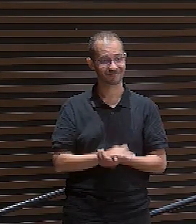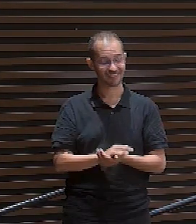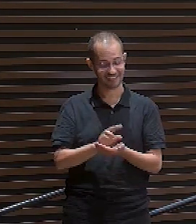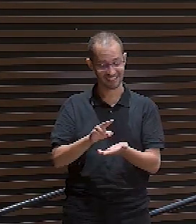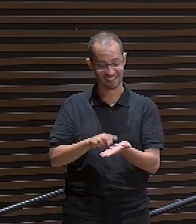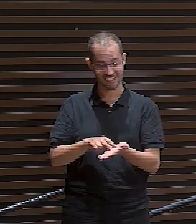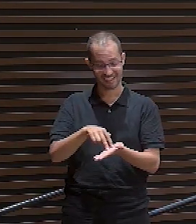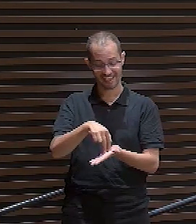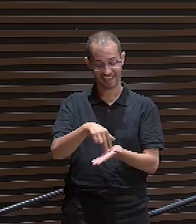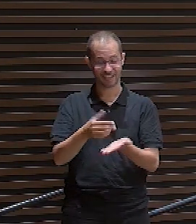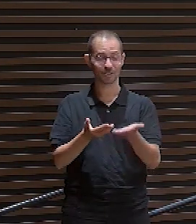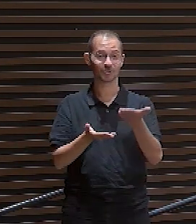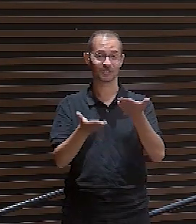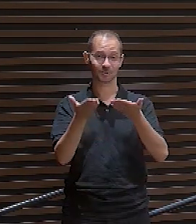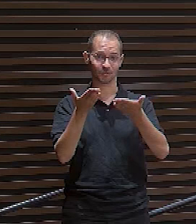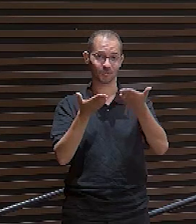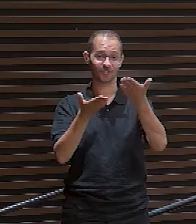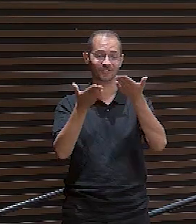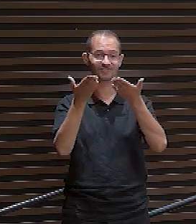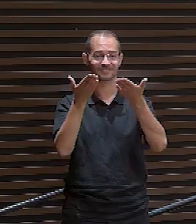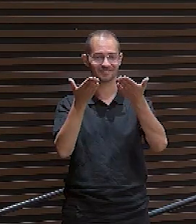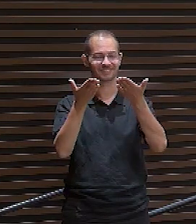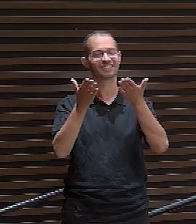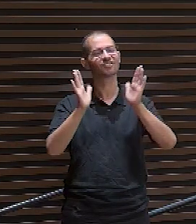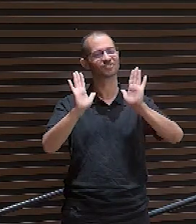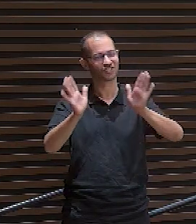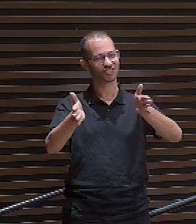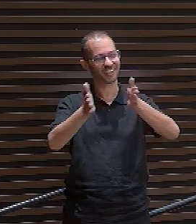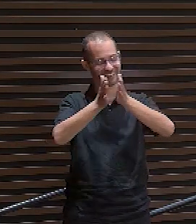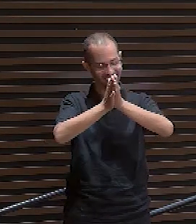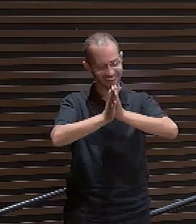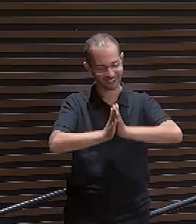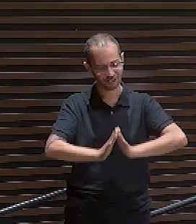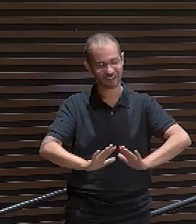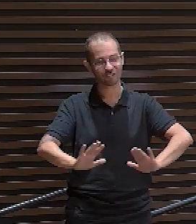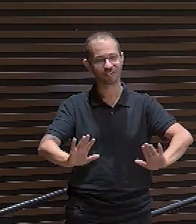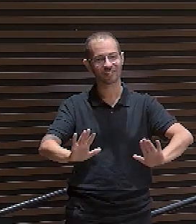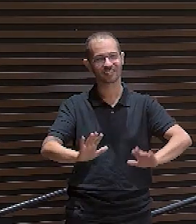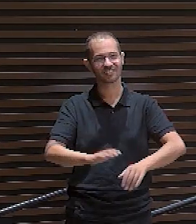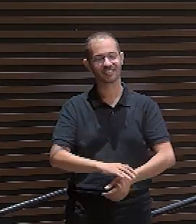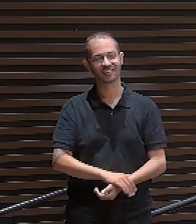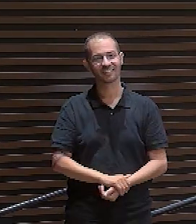Ressuscitou? E virou adorador.